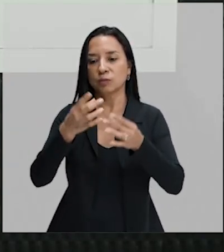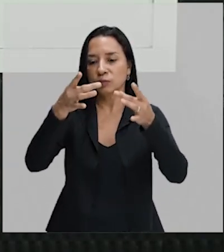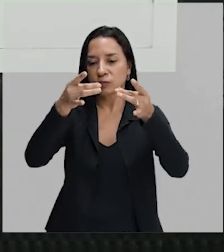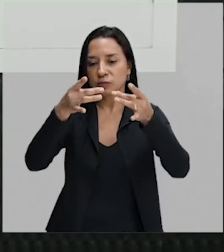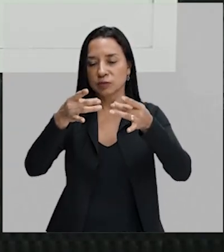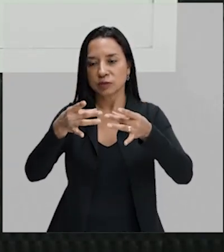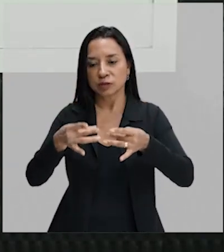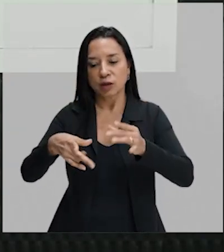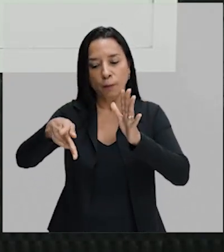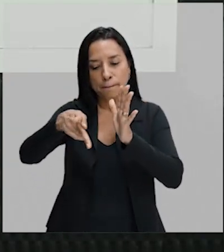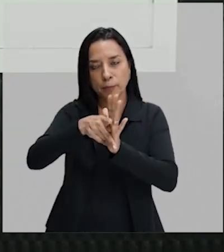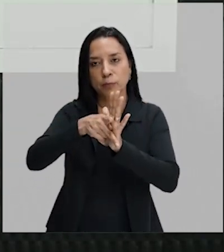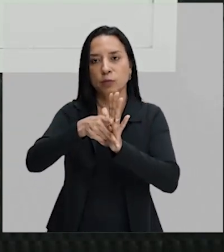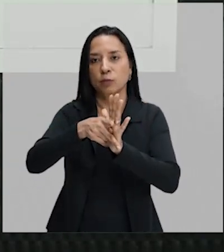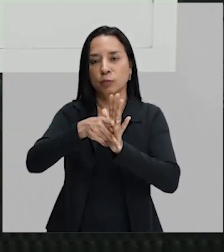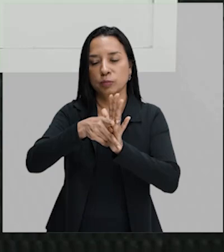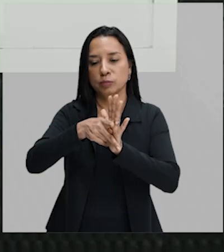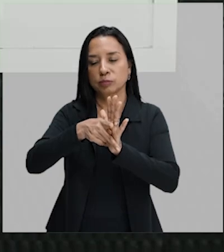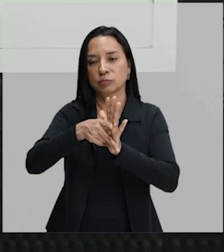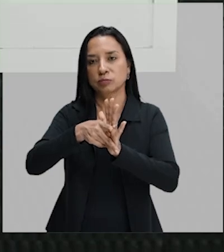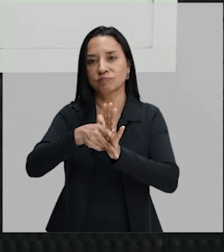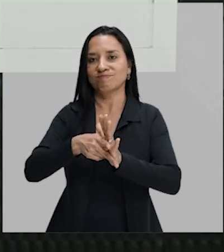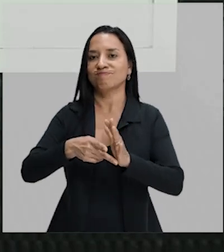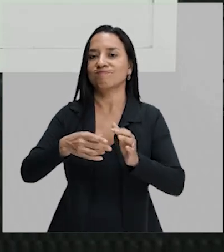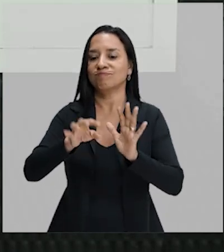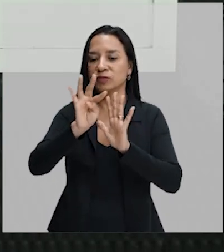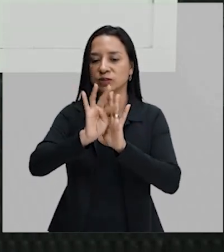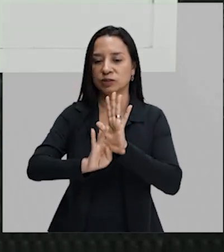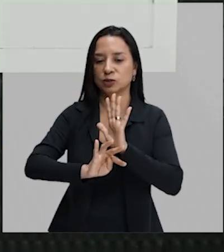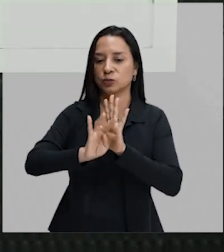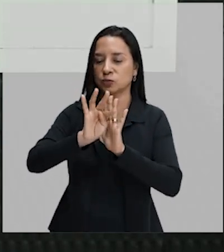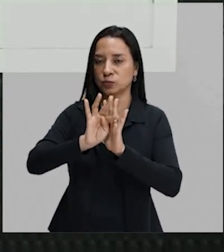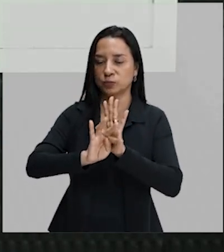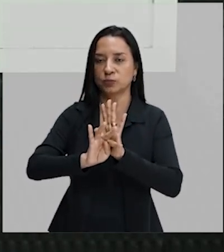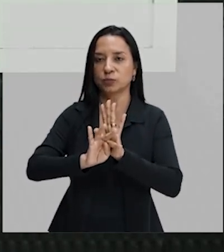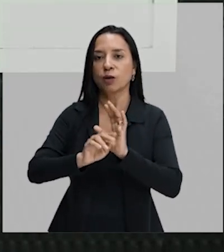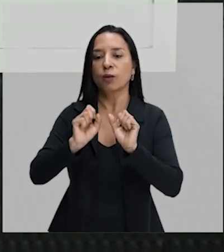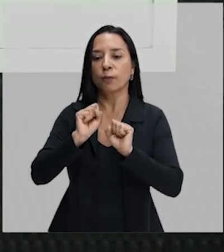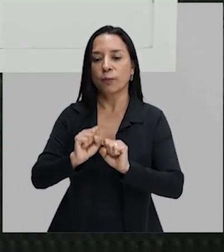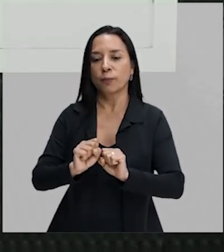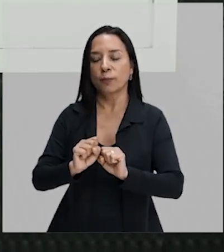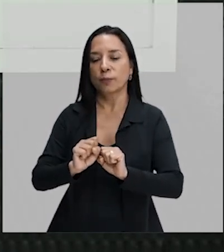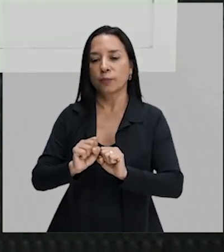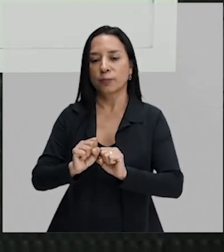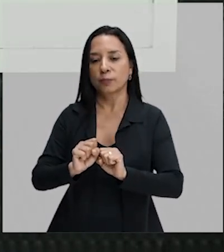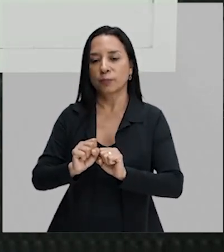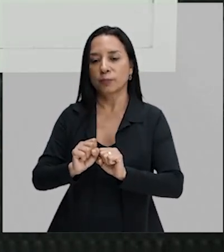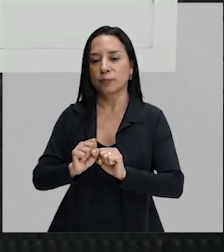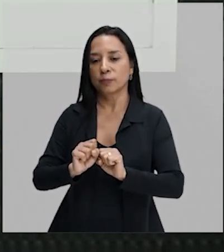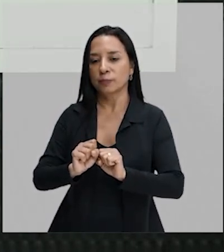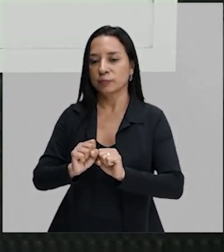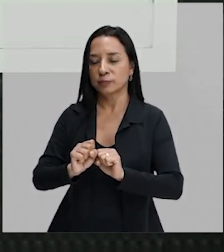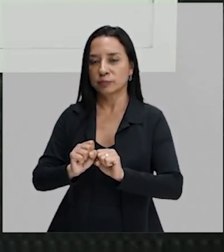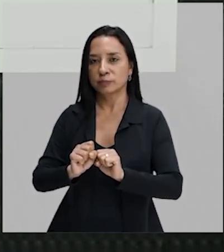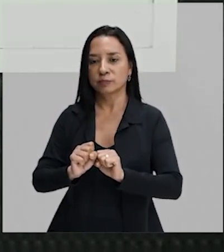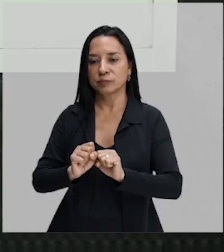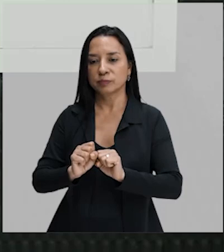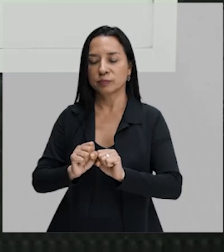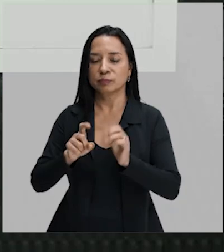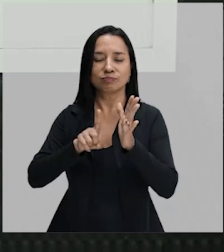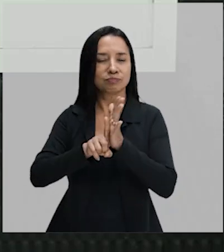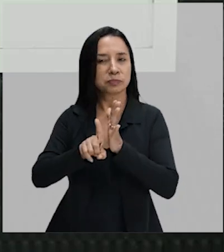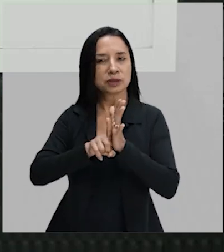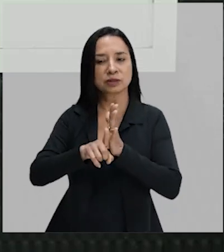descrição do meu próprio texto. Então, eu posso muito bem me inspirar numa teoria,